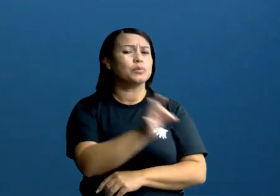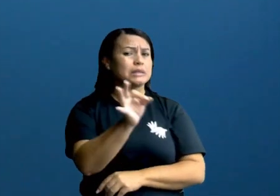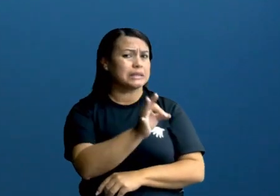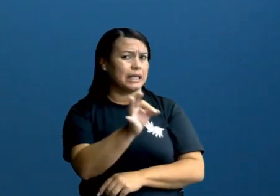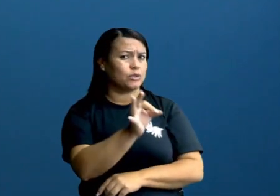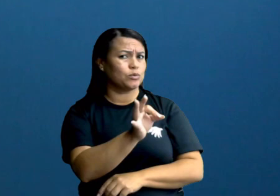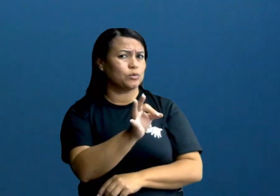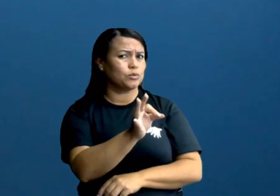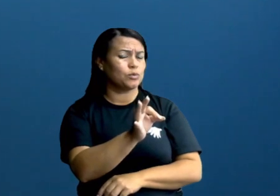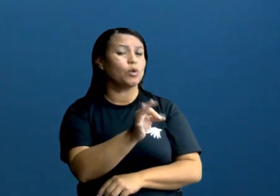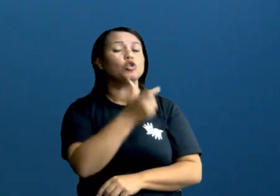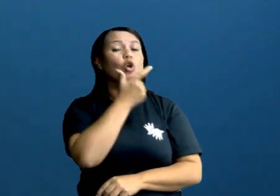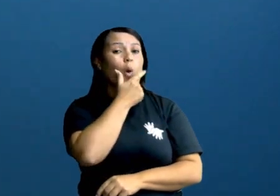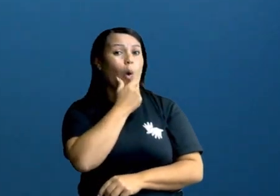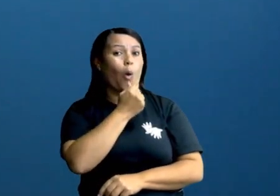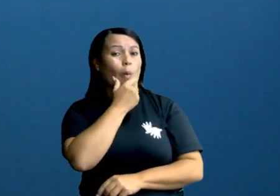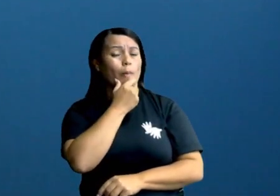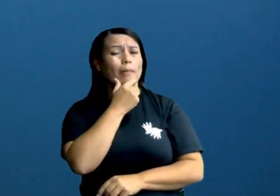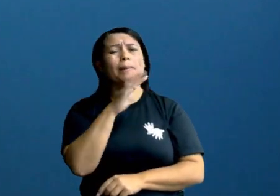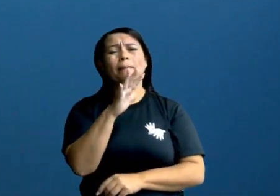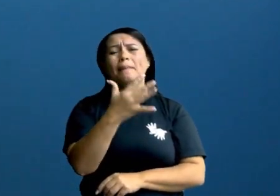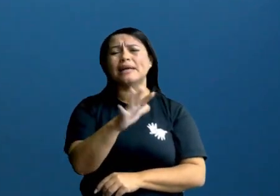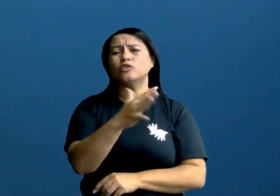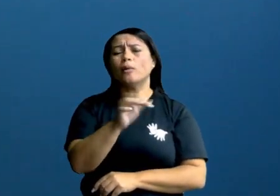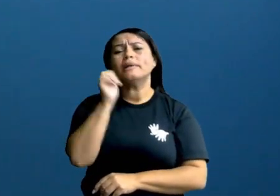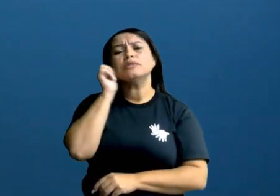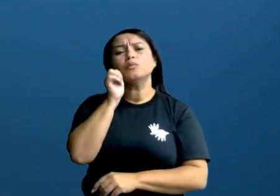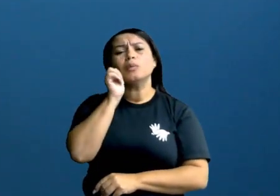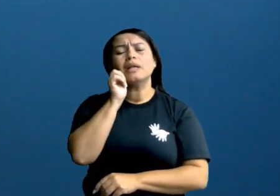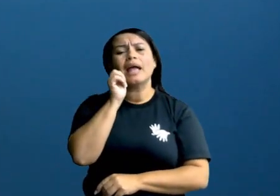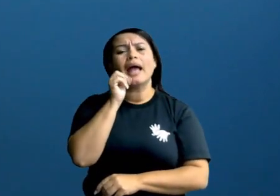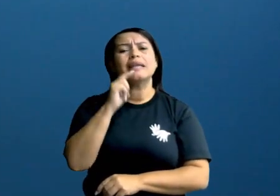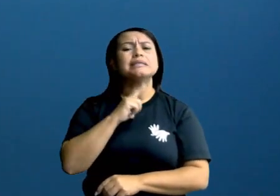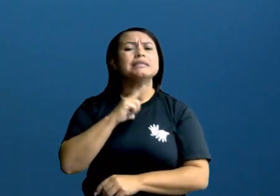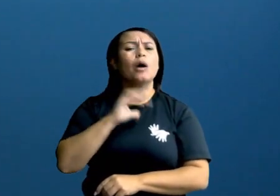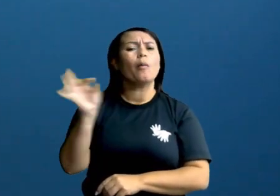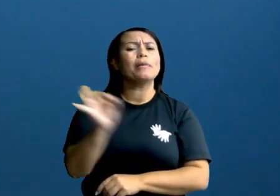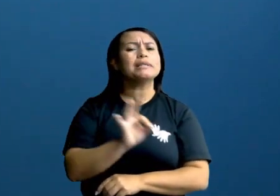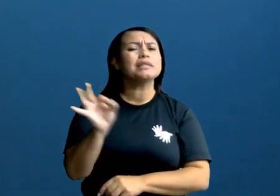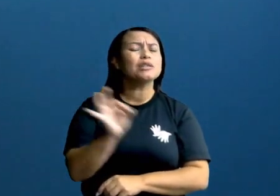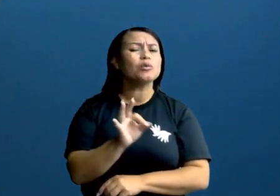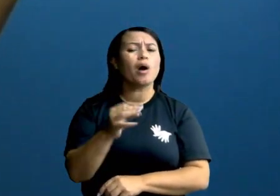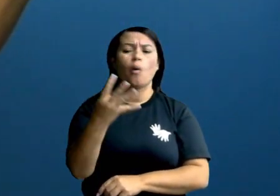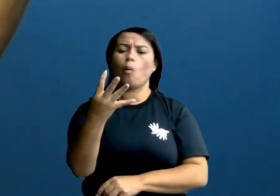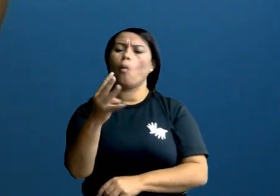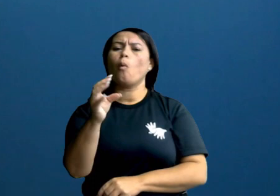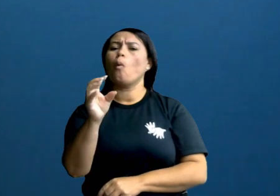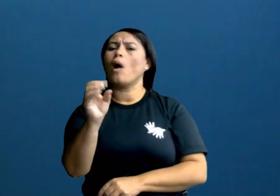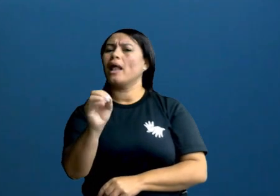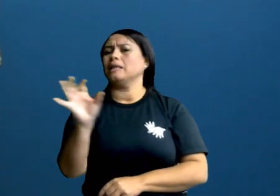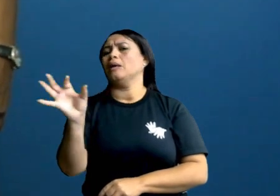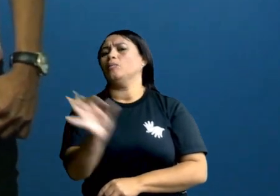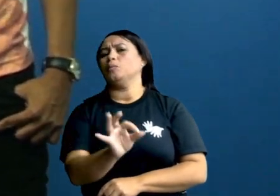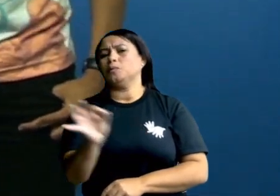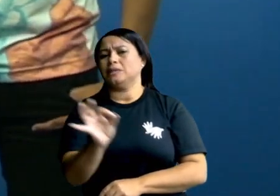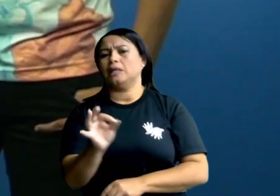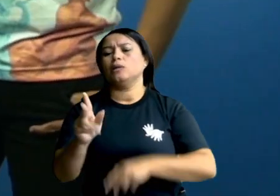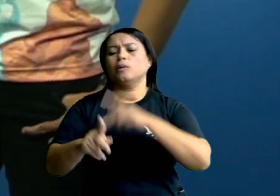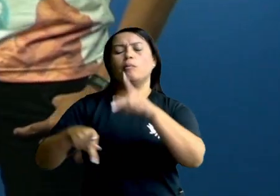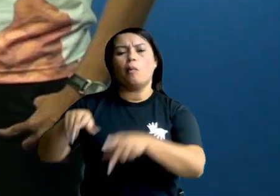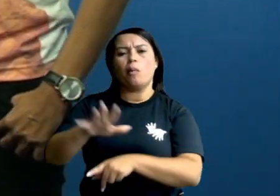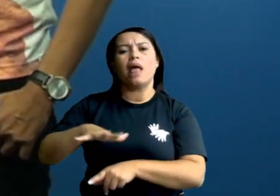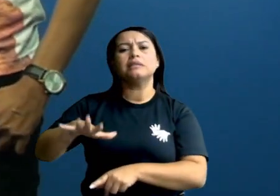ativa de homens. E, no caso das mulheres, um percentual de cerca de 40% da